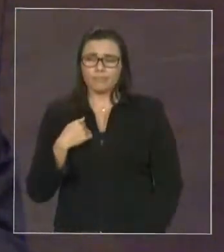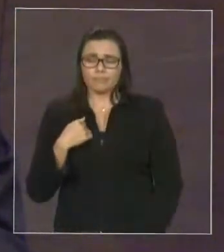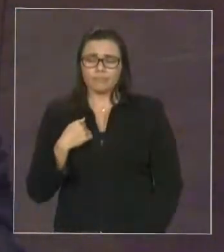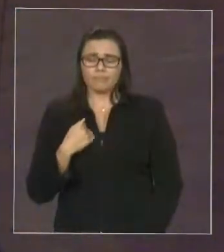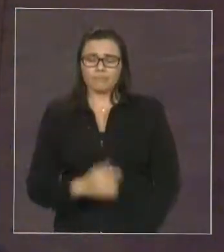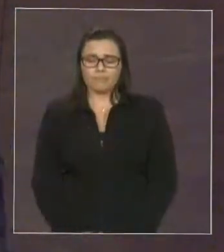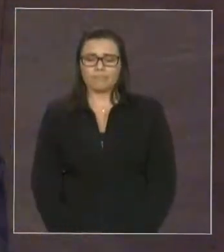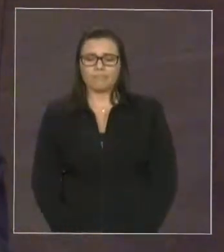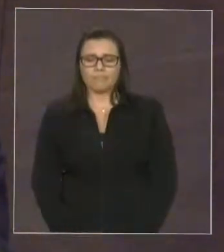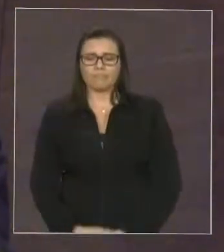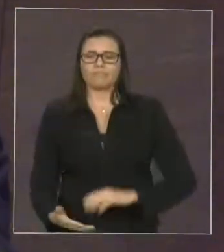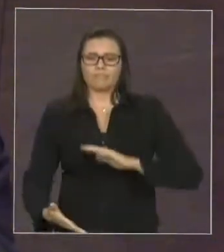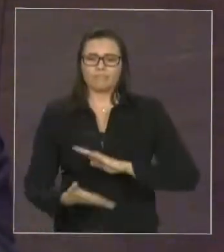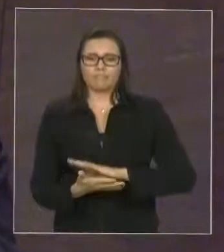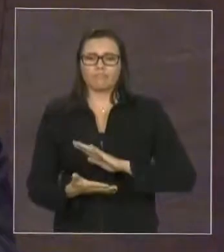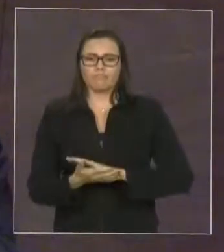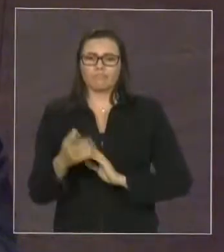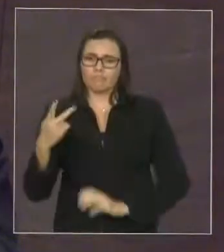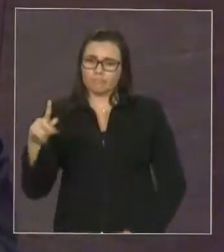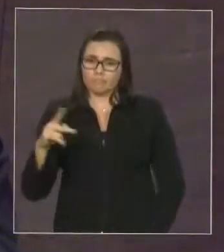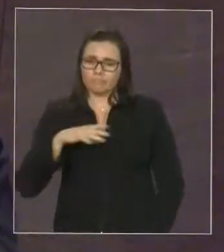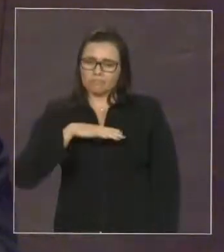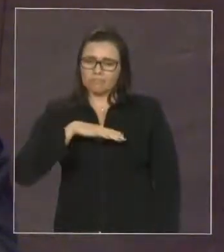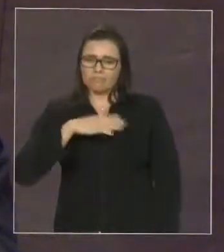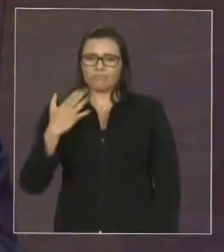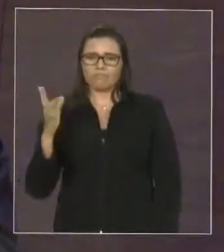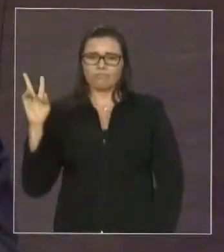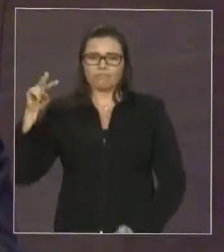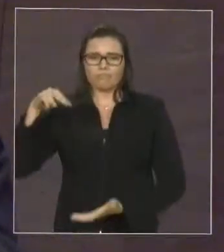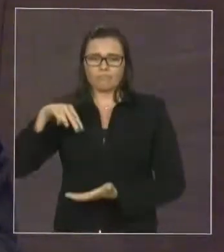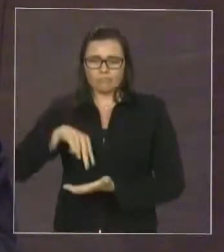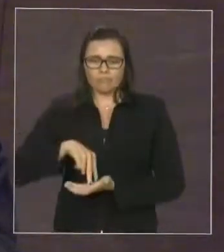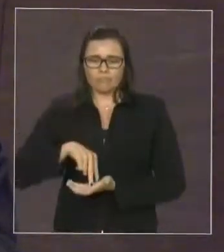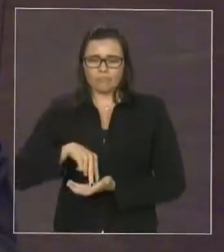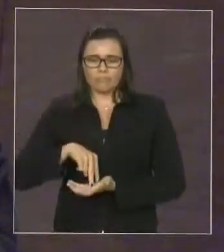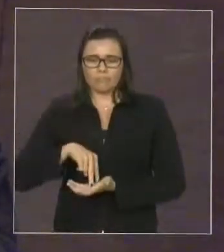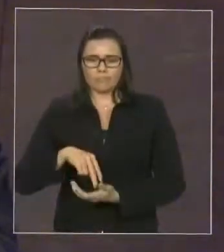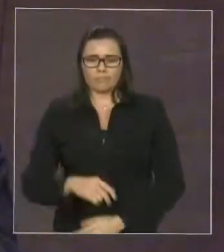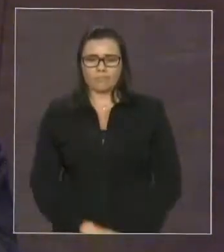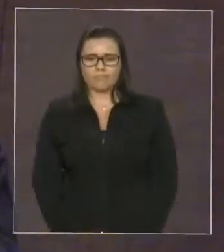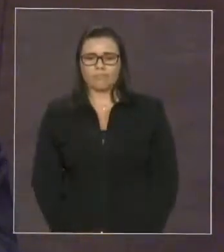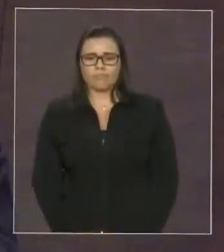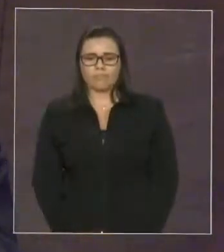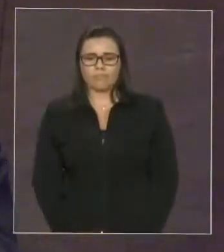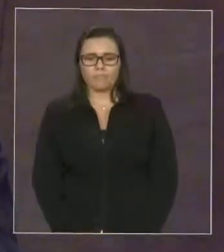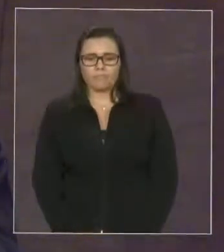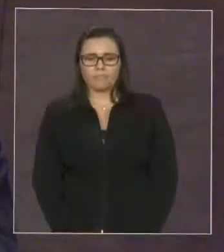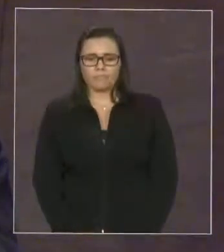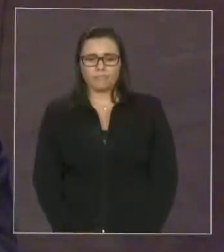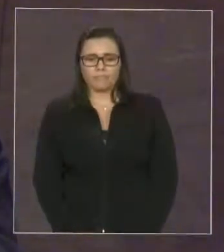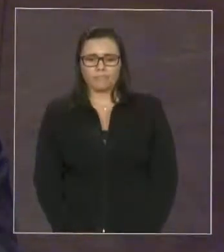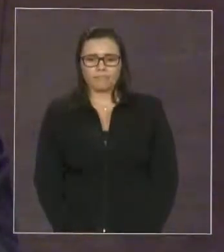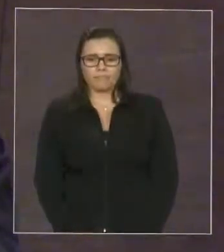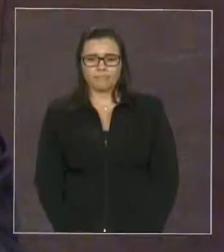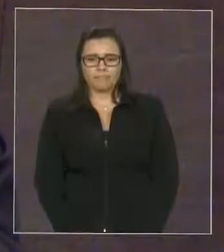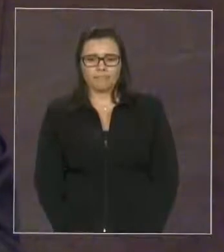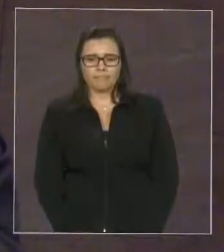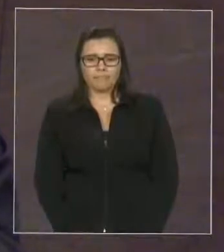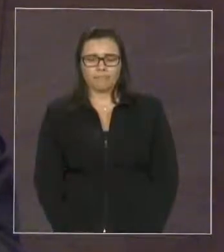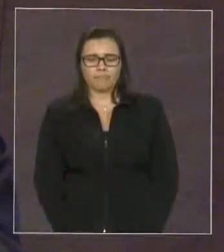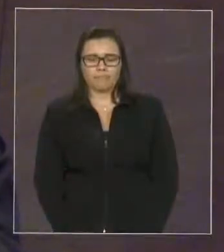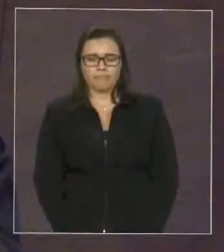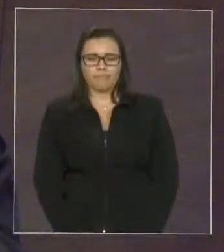coragem de subir esta tribuna e, eu